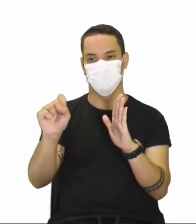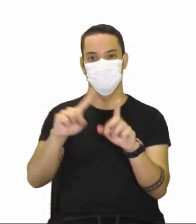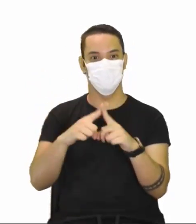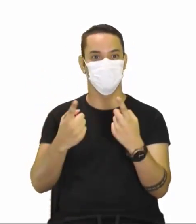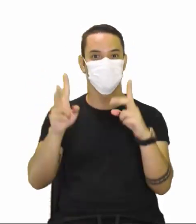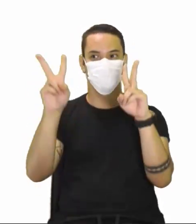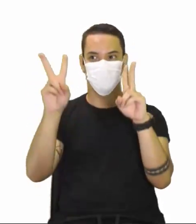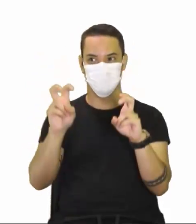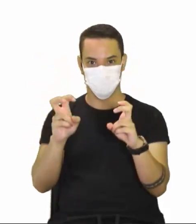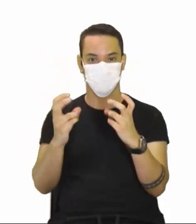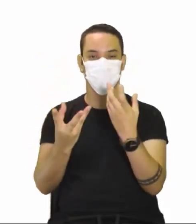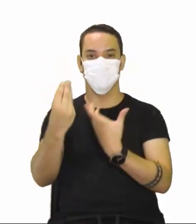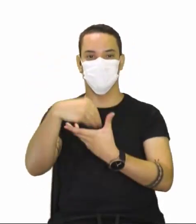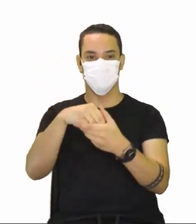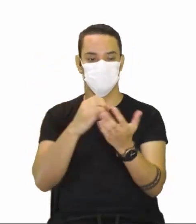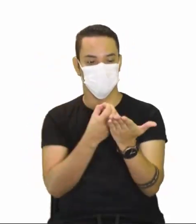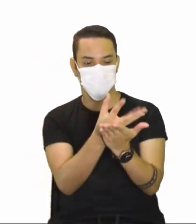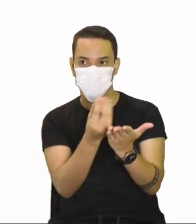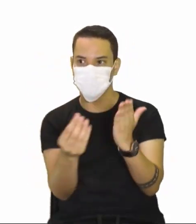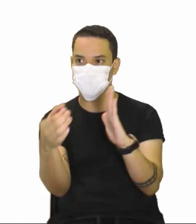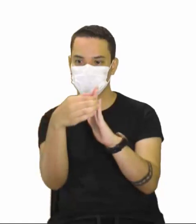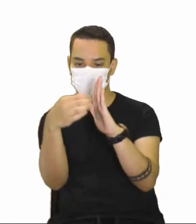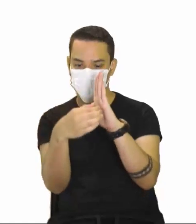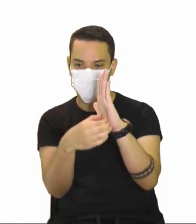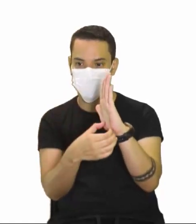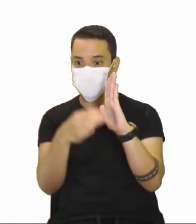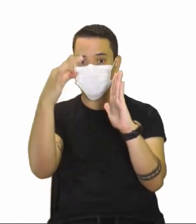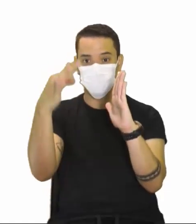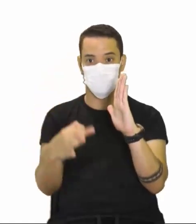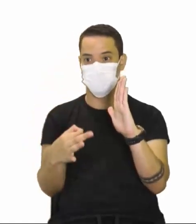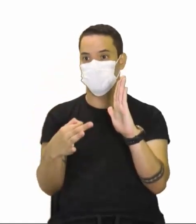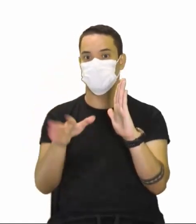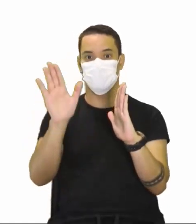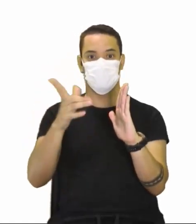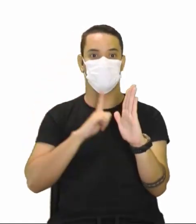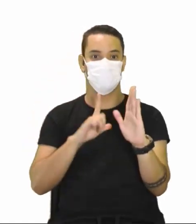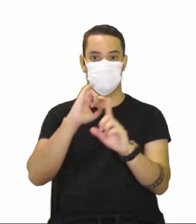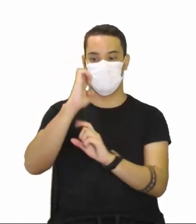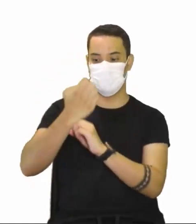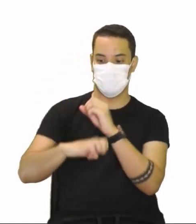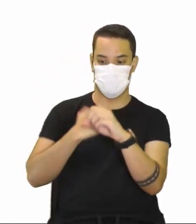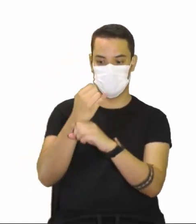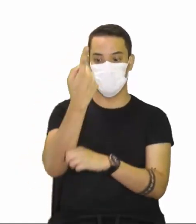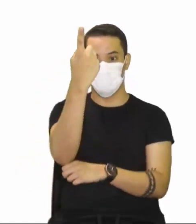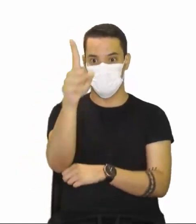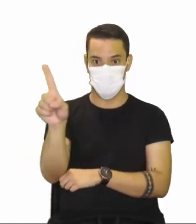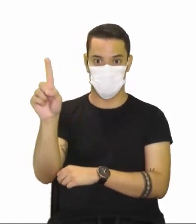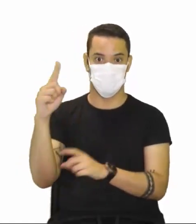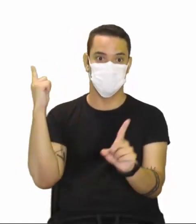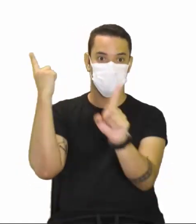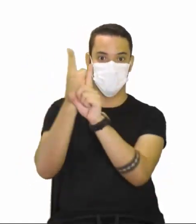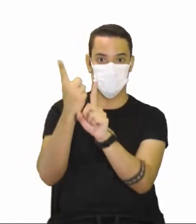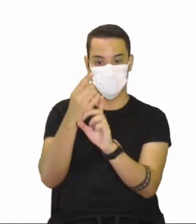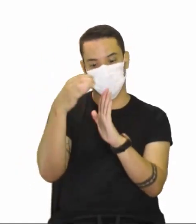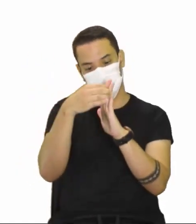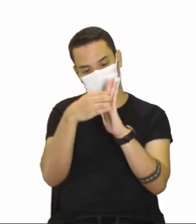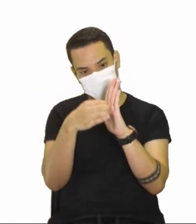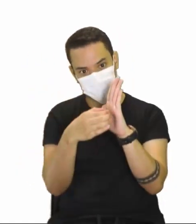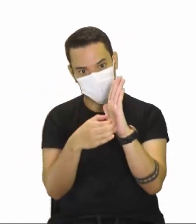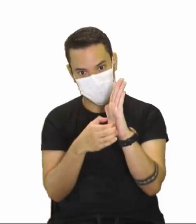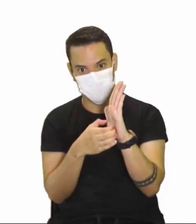Com relação, quando fizer a distribuição eletrônica, os elétrons que tem na última camada, como você encontra os